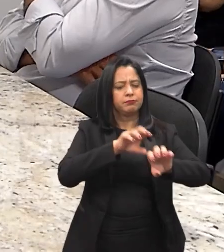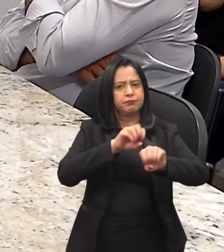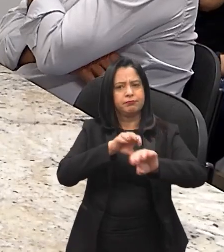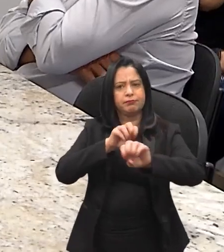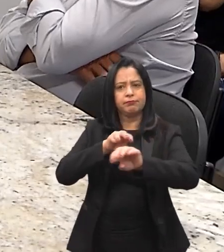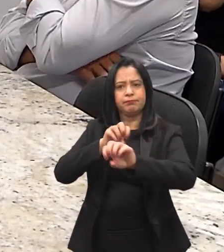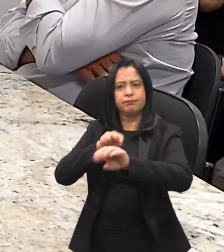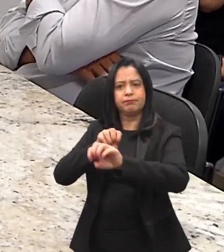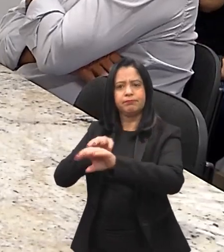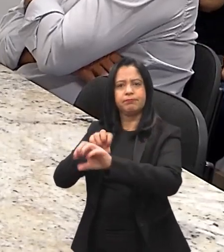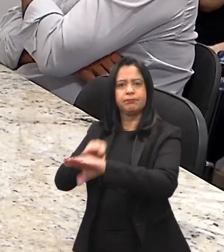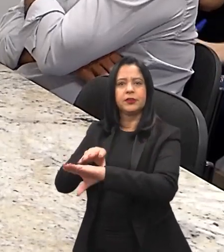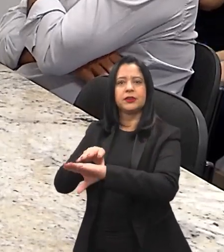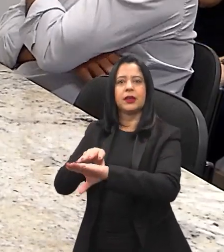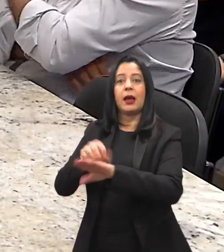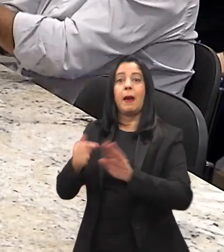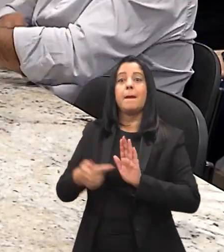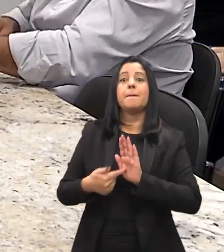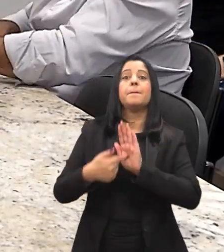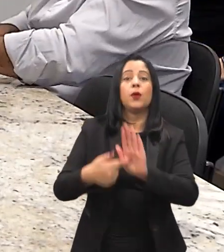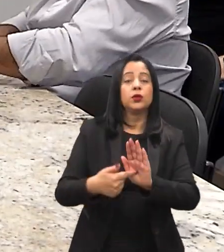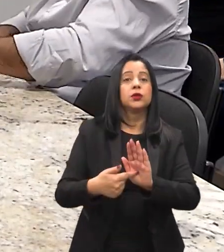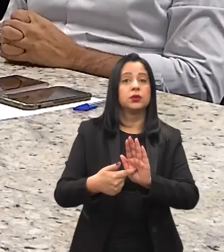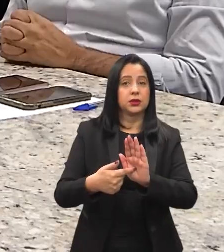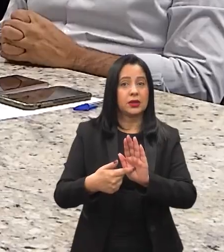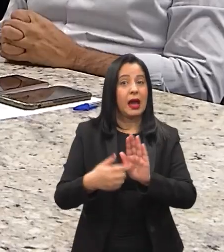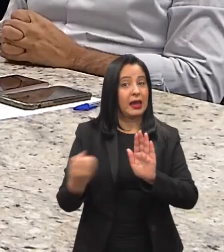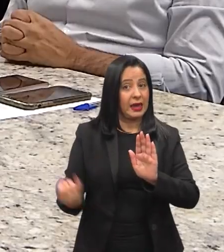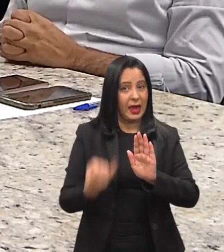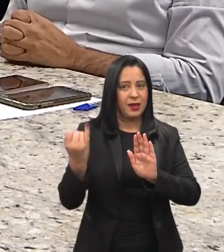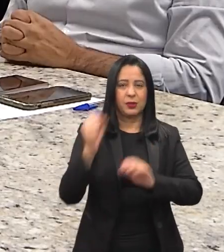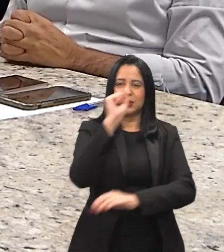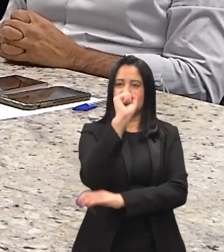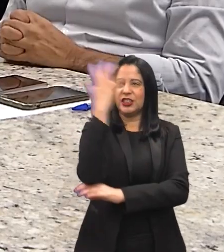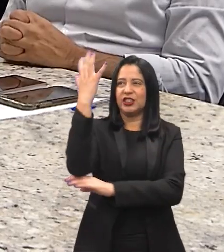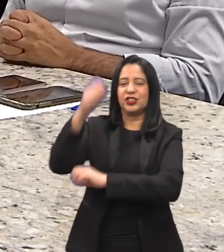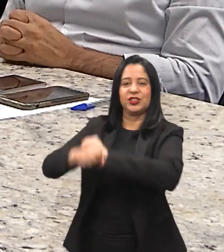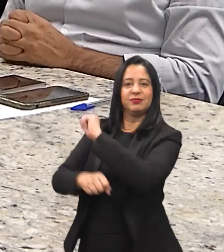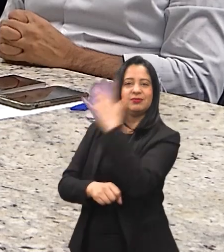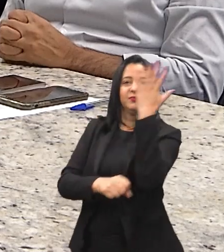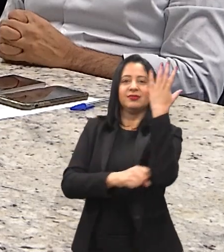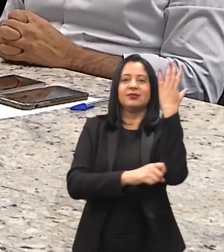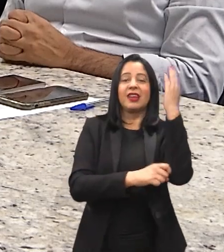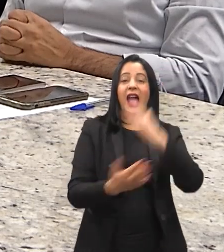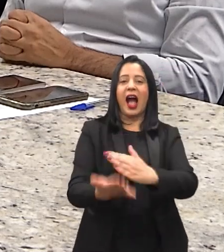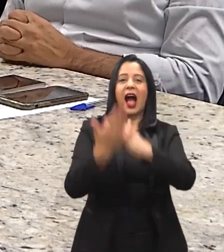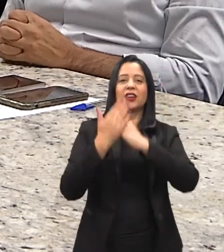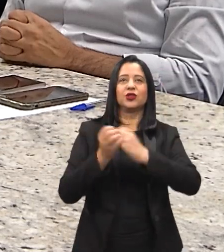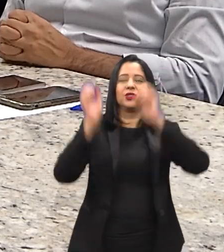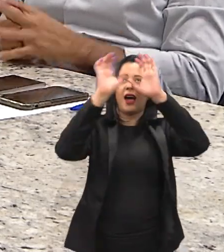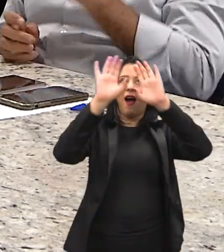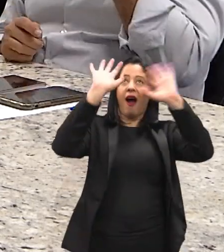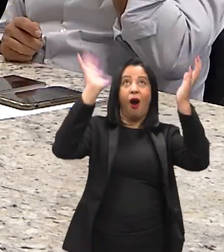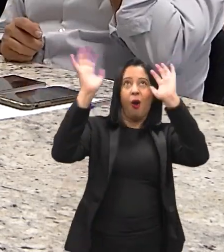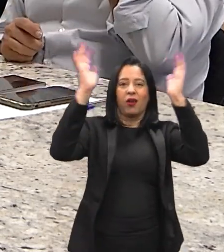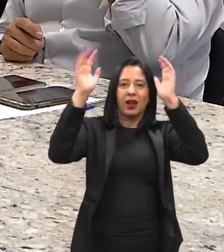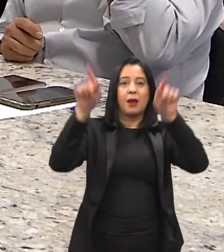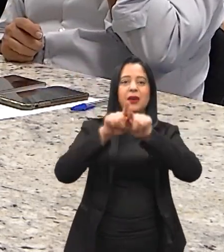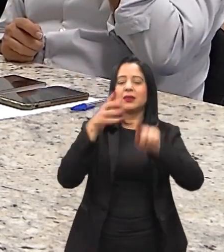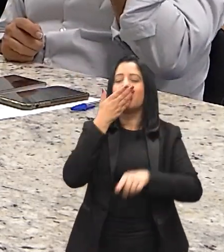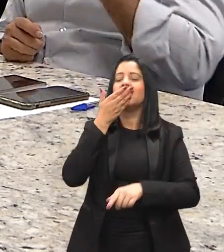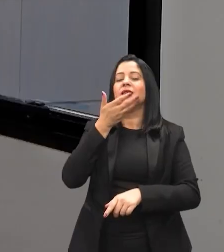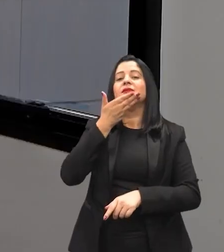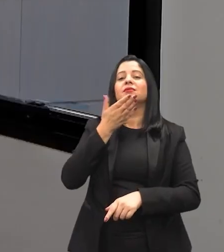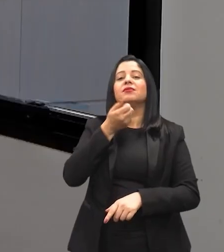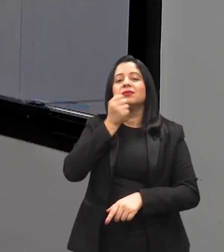ações de educação ambiental para mostrar, de forma didática, a importância das árvores para o clima e a qualidade